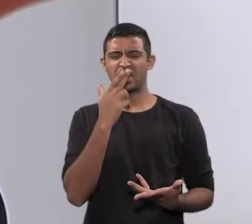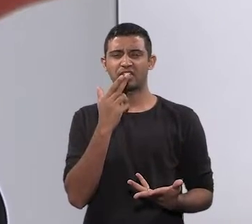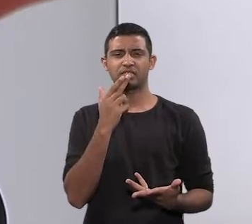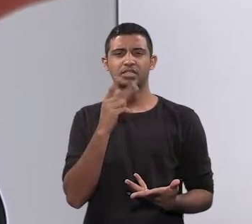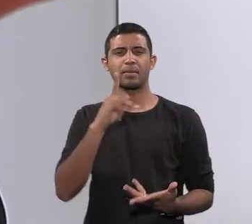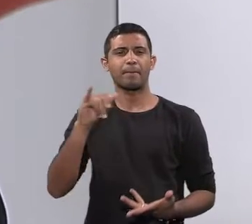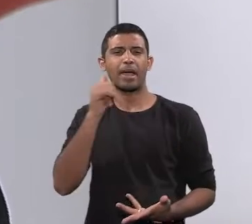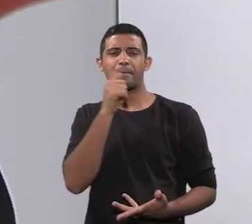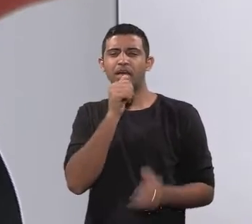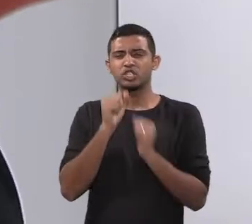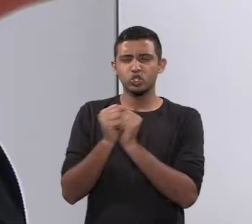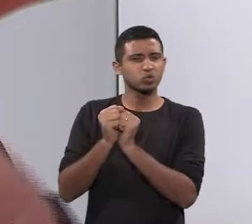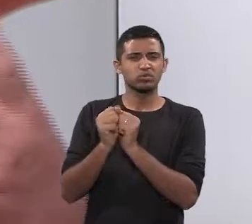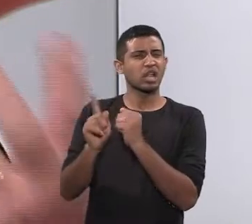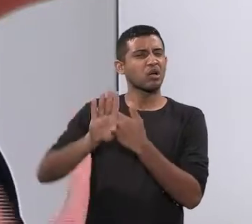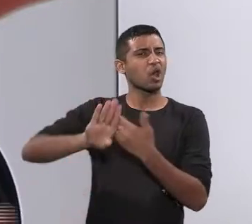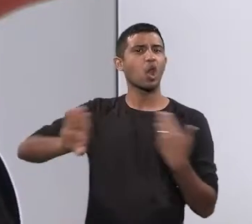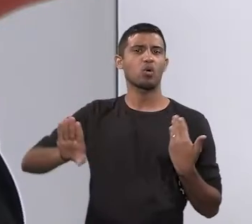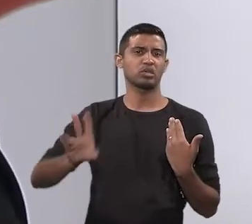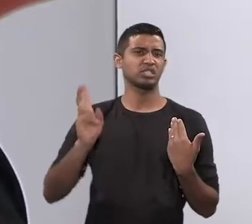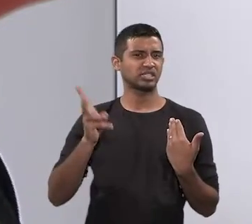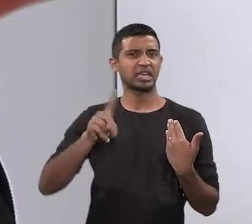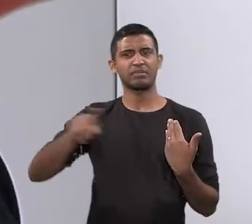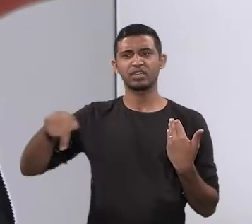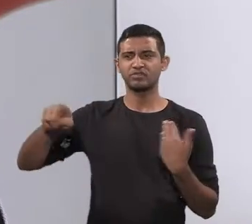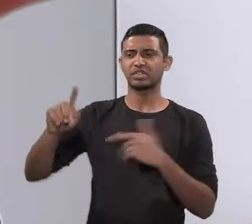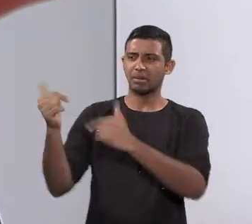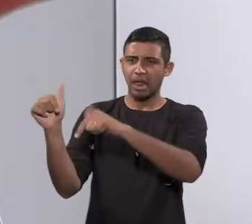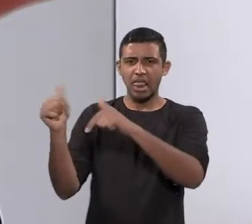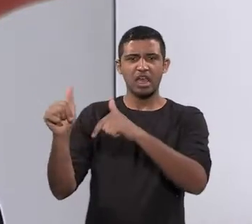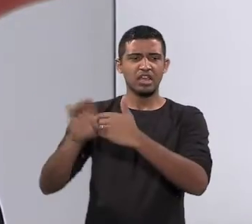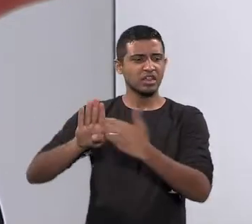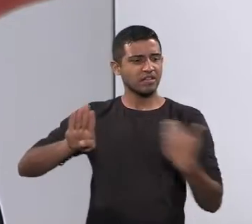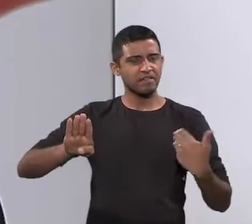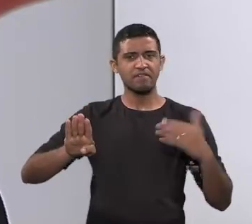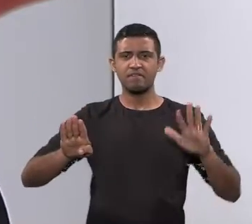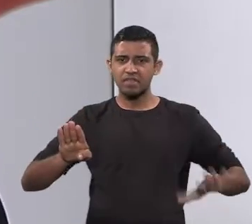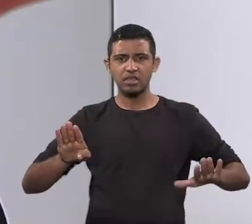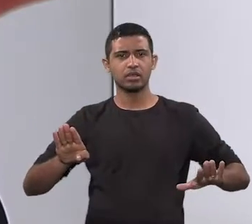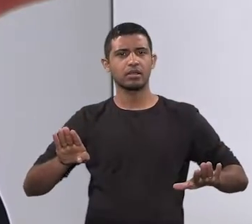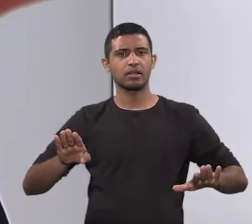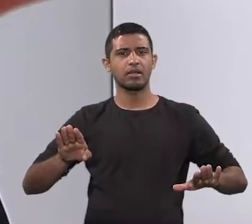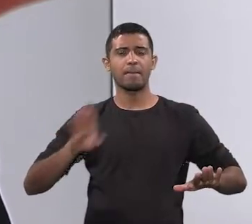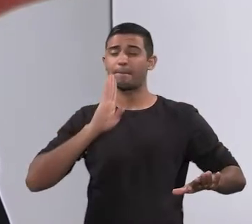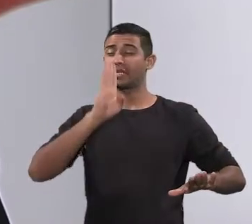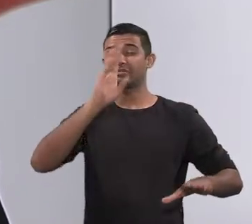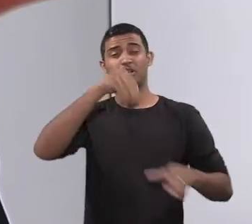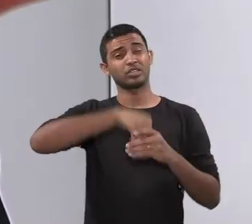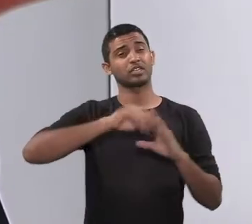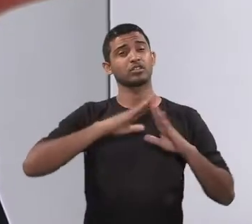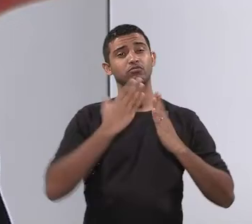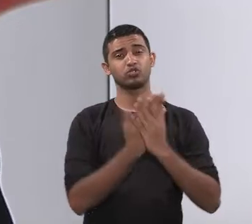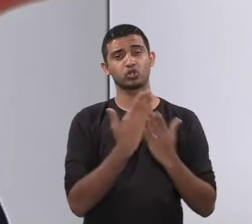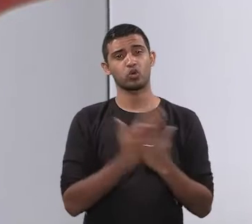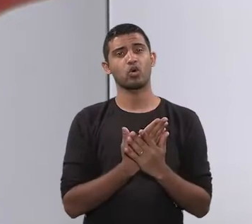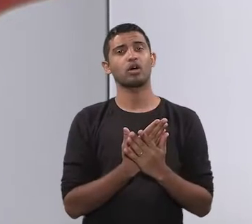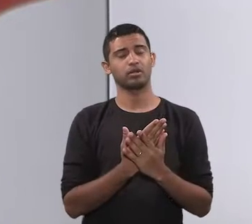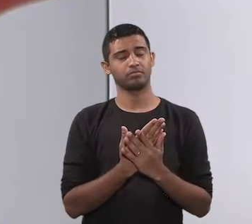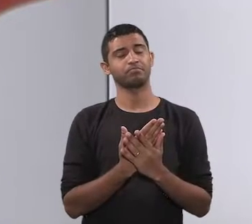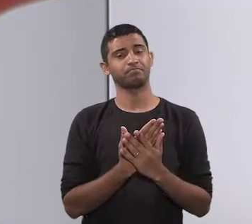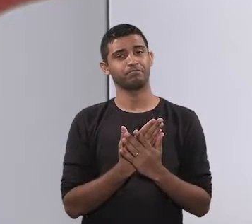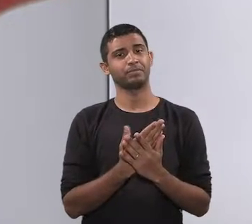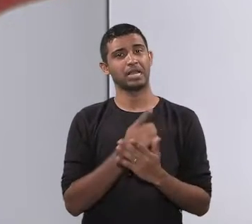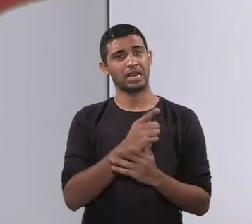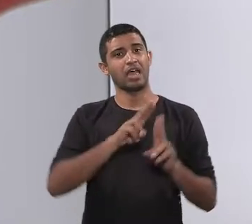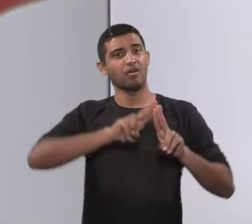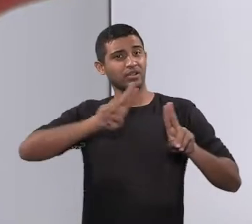dos responsáveis. Por todo esse cotidiano, os pais têm que trabalhar e tudo. E dentro da escola, principalmente, a universidade,